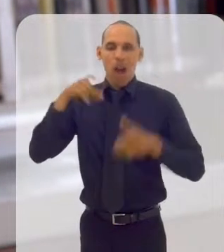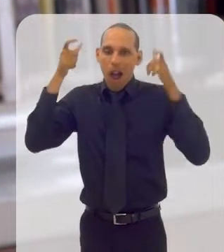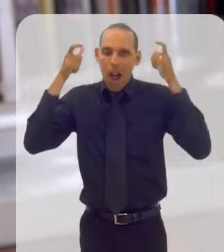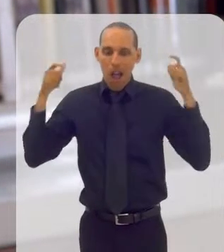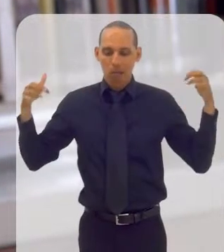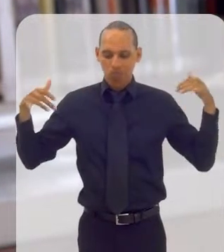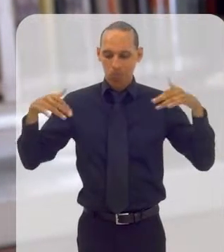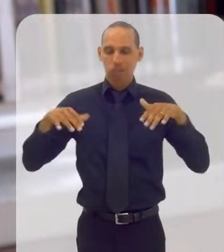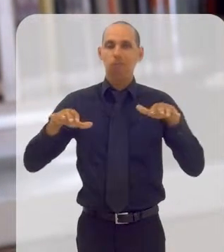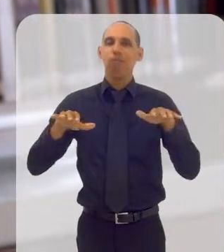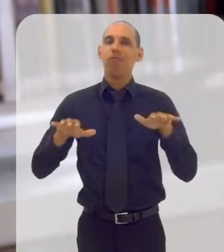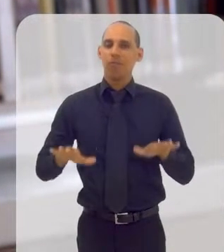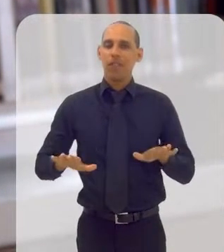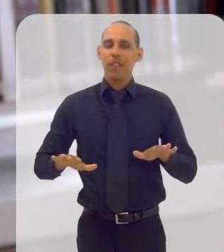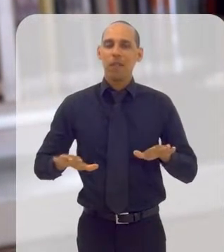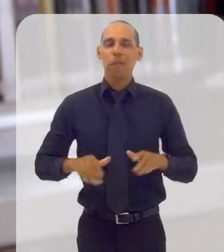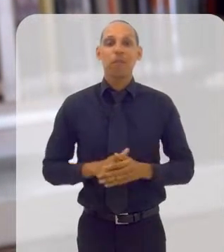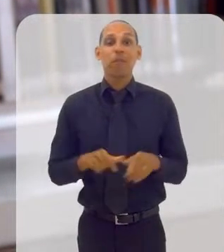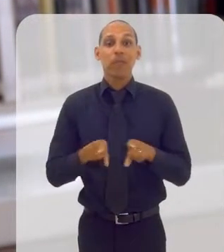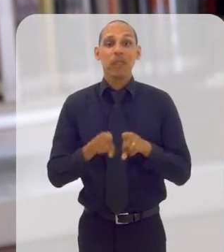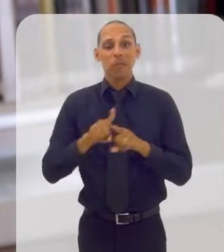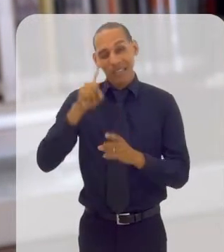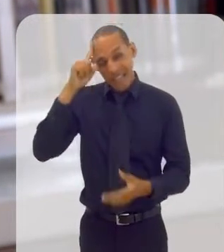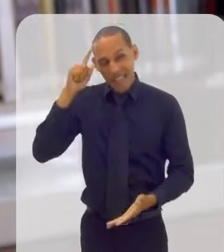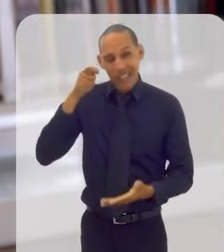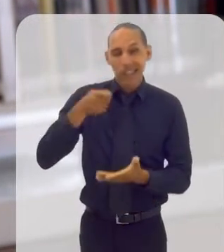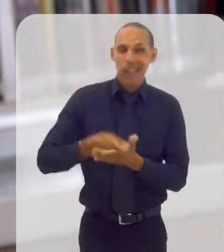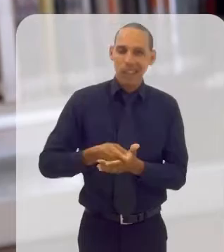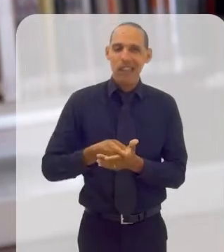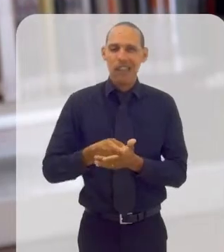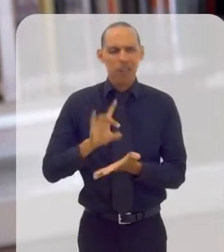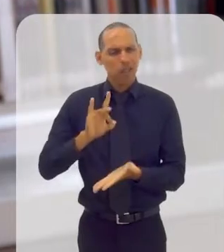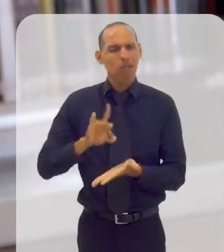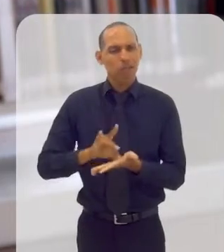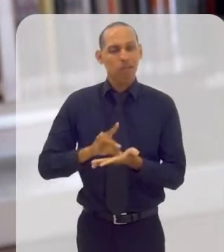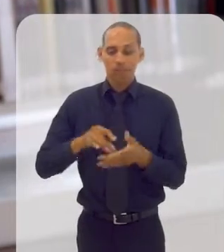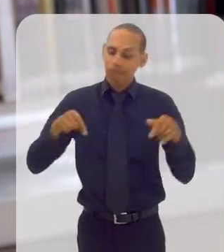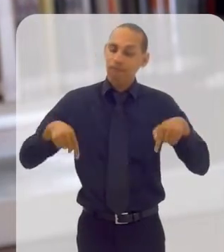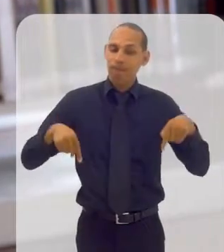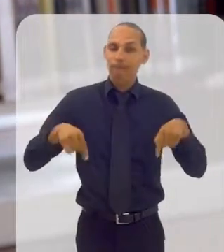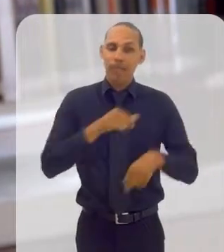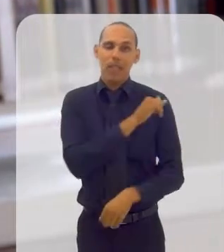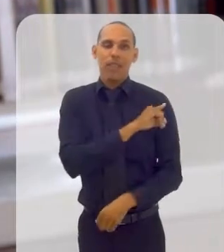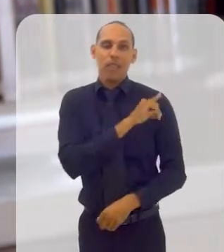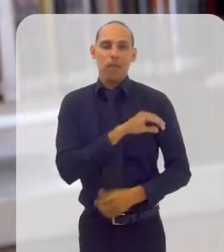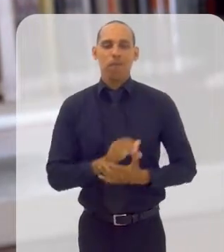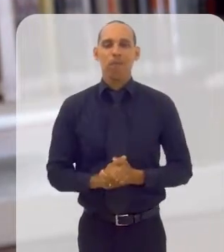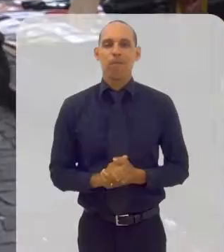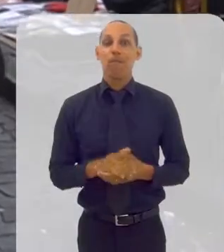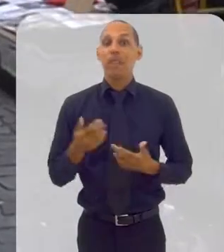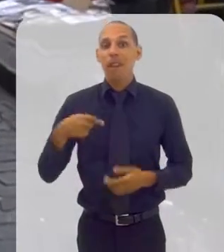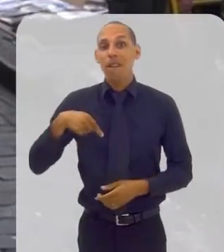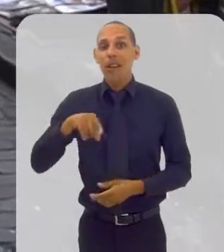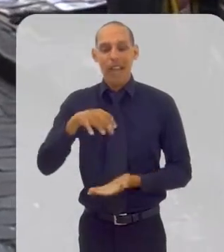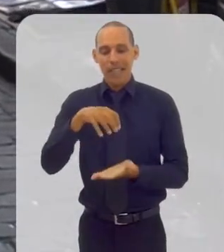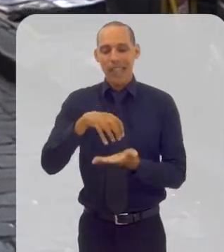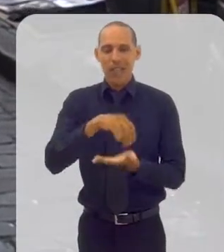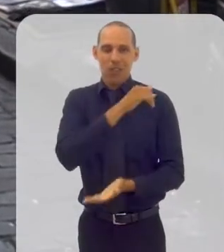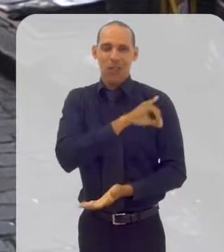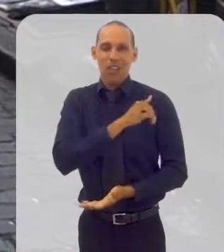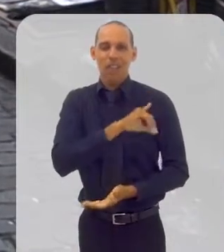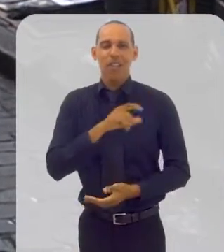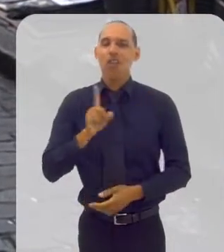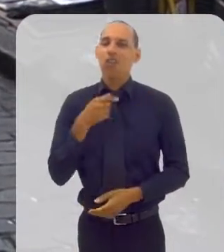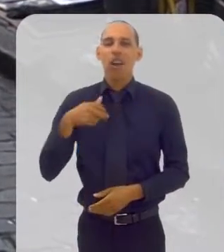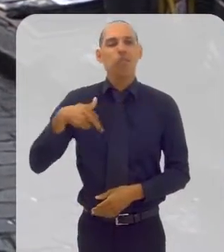estavam instauradas, né? E onde as decisões oficiais eram tomadas. Quando a gente passa pelo centro